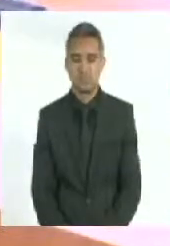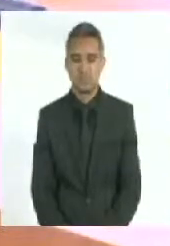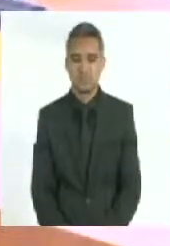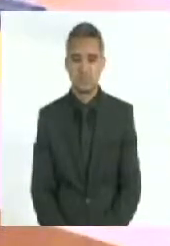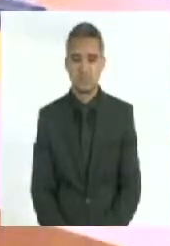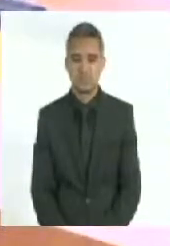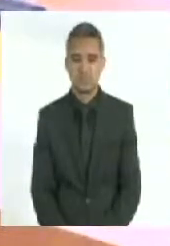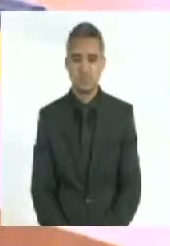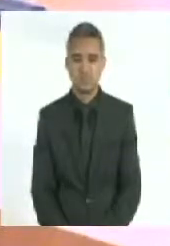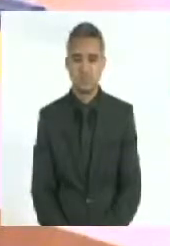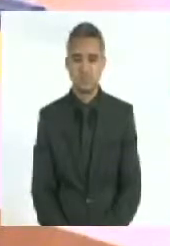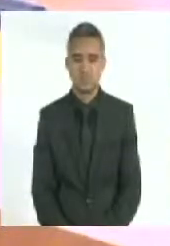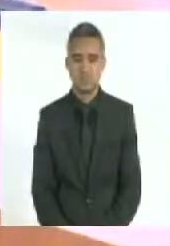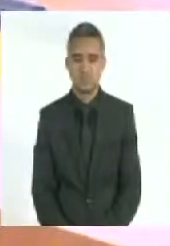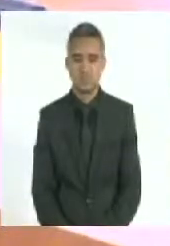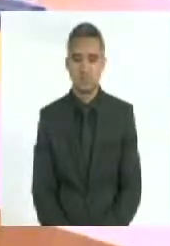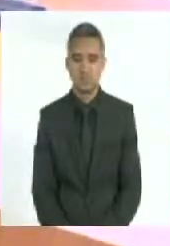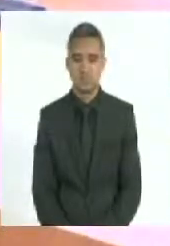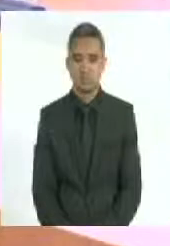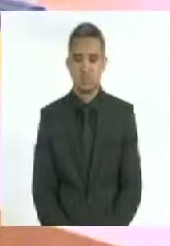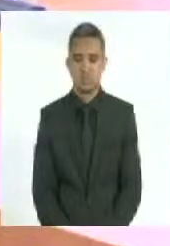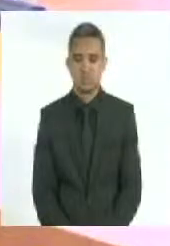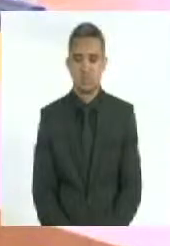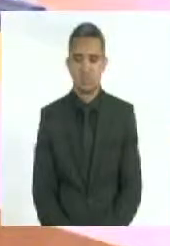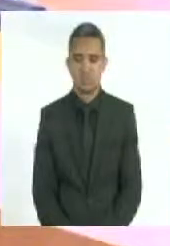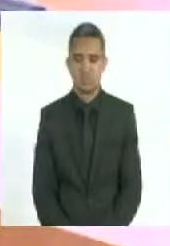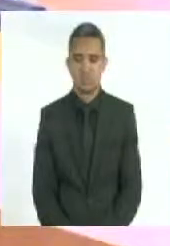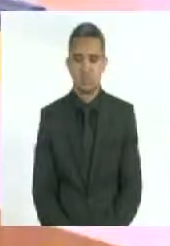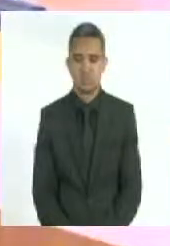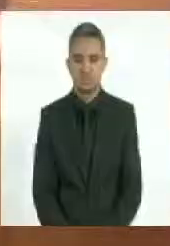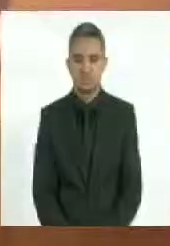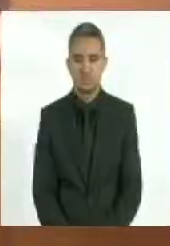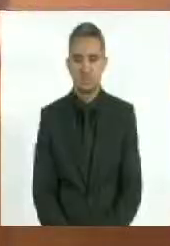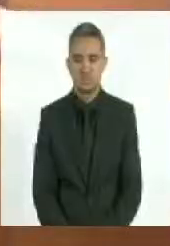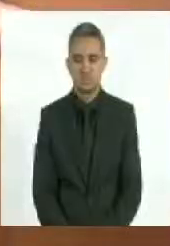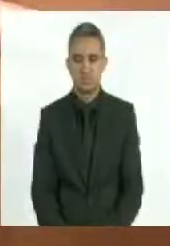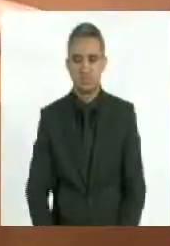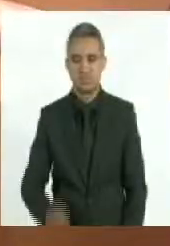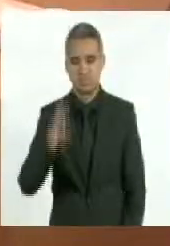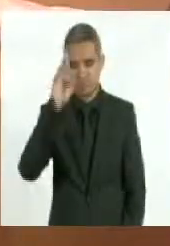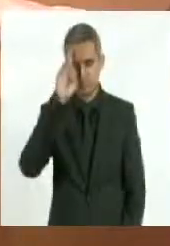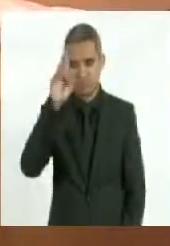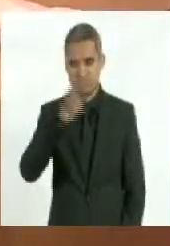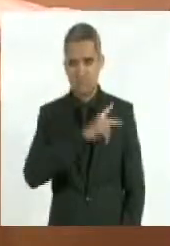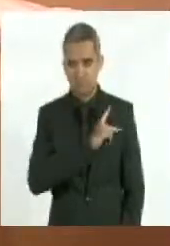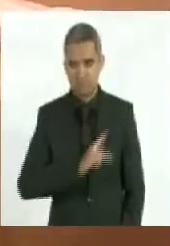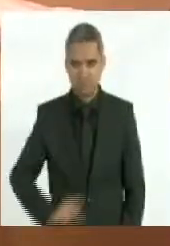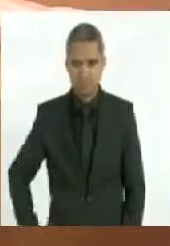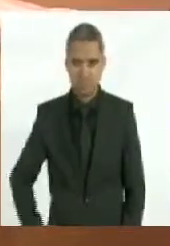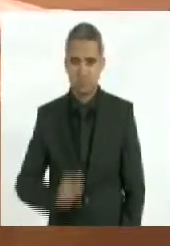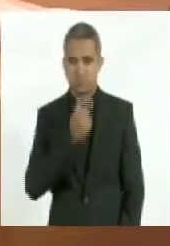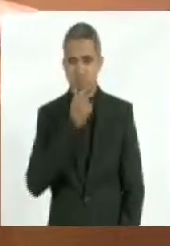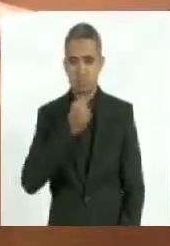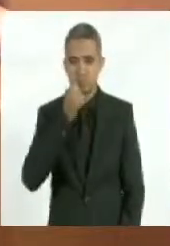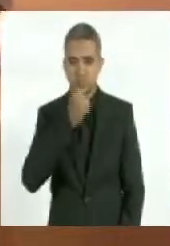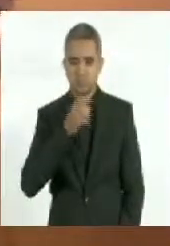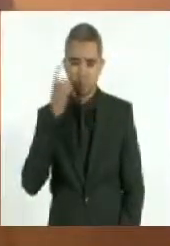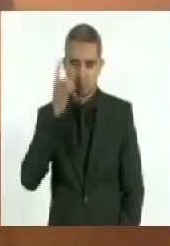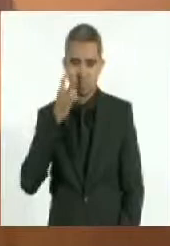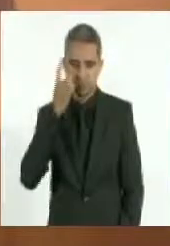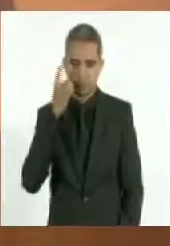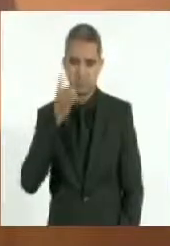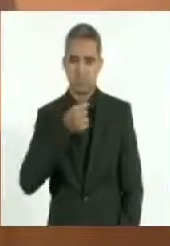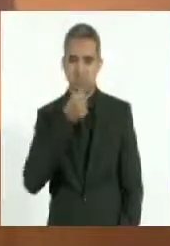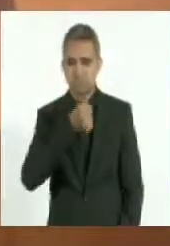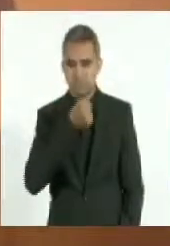Senhor presidente, deputados, deputadas, imprensa, galeria, funcionários.